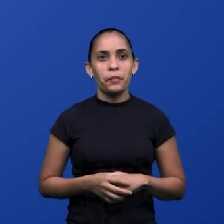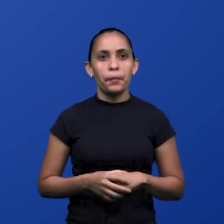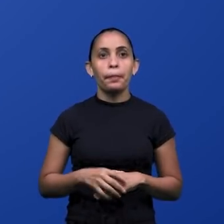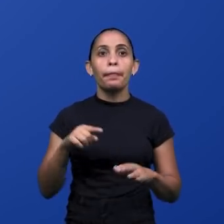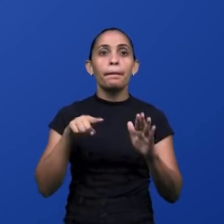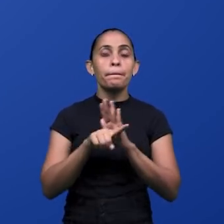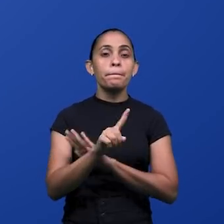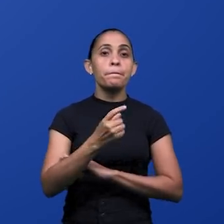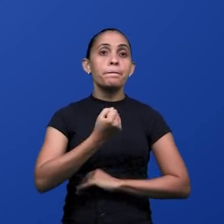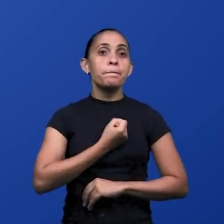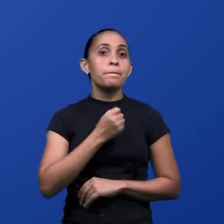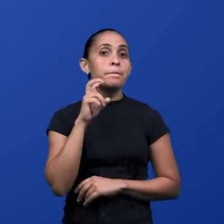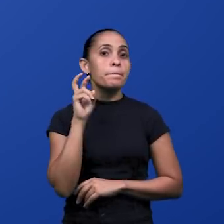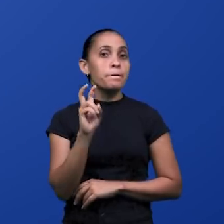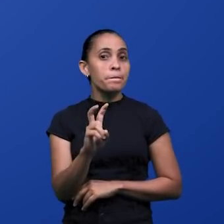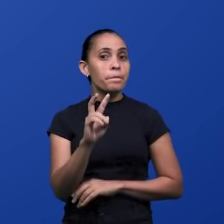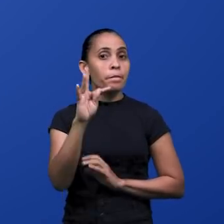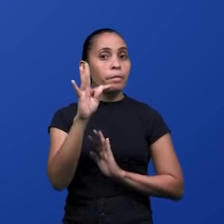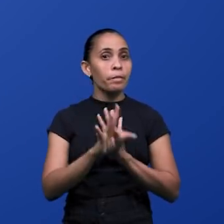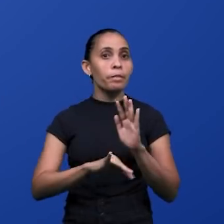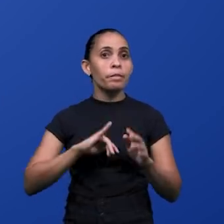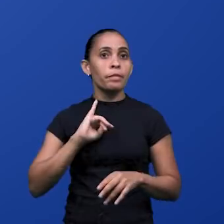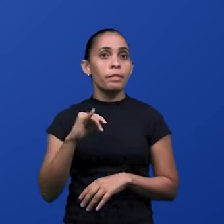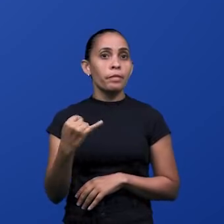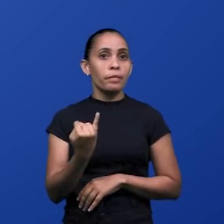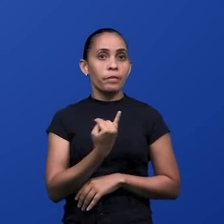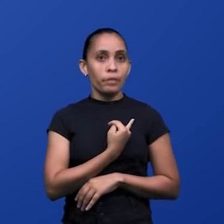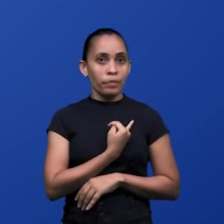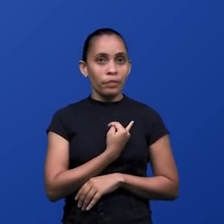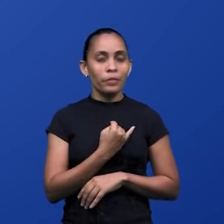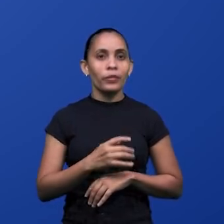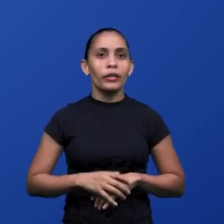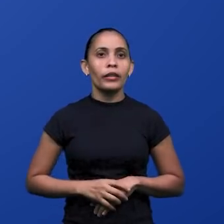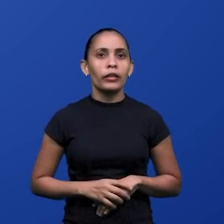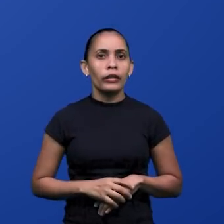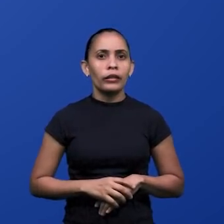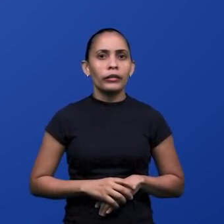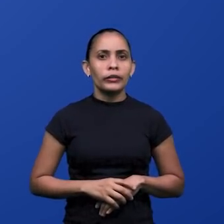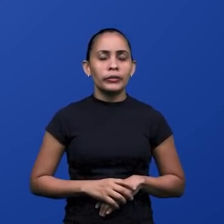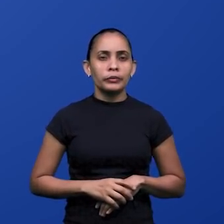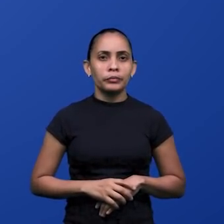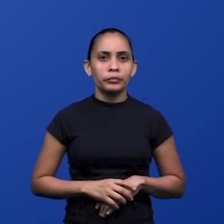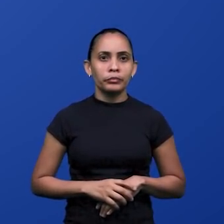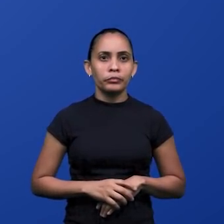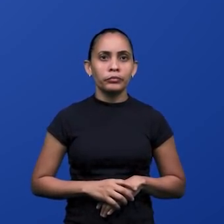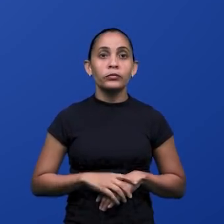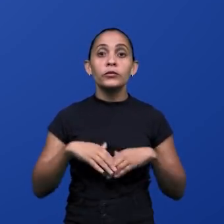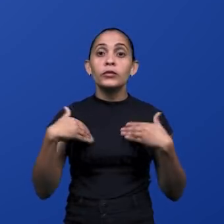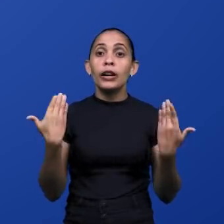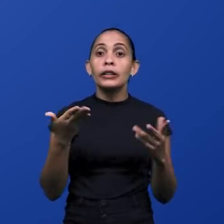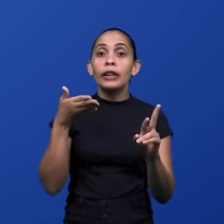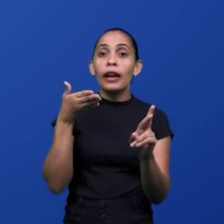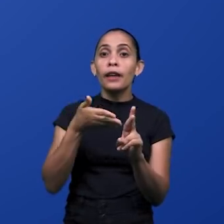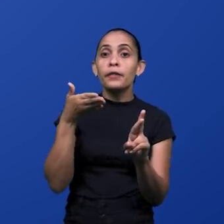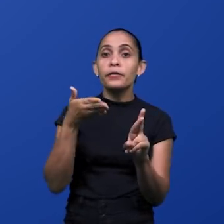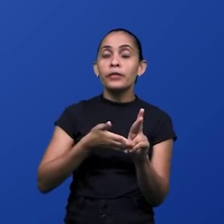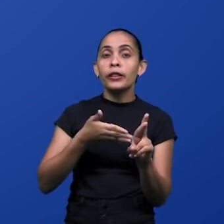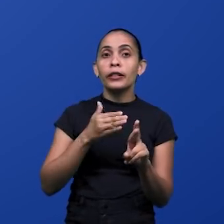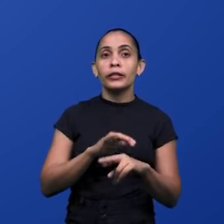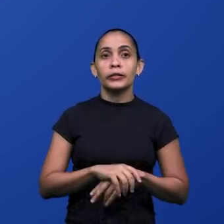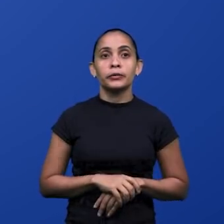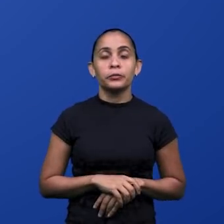irmão! Pergunta 5. No texto de João 8,56 diz assim: faz referência a